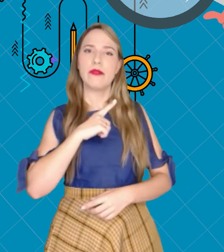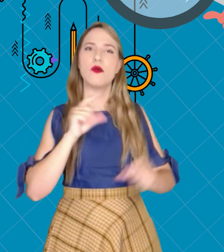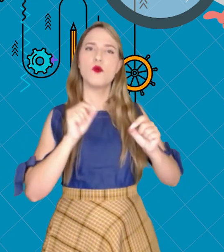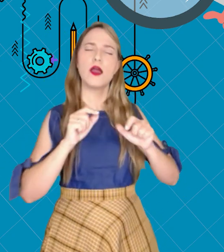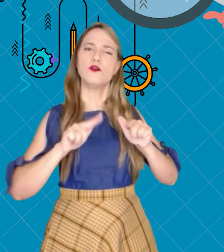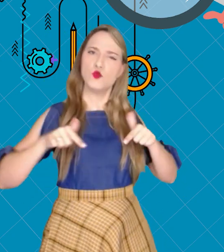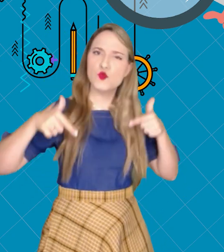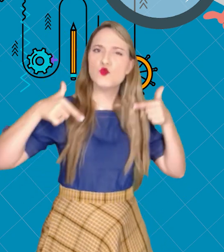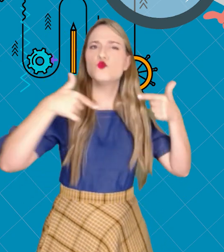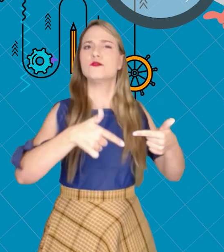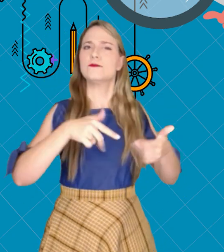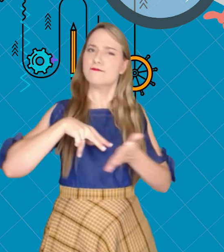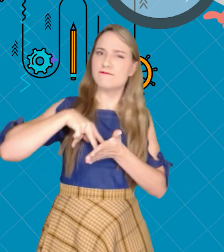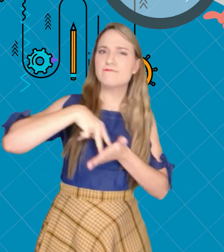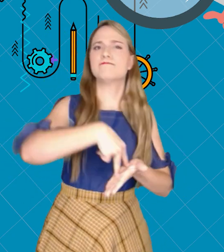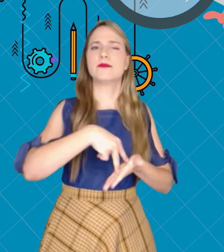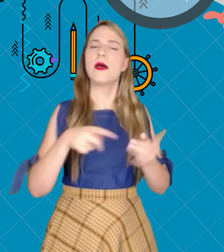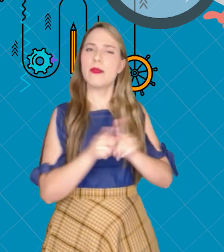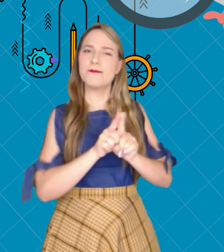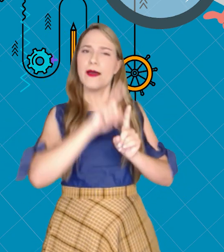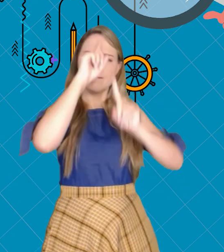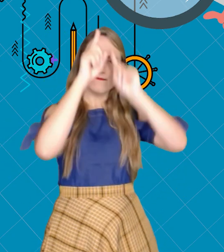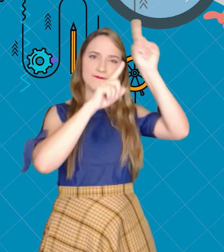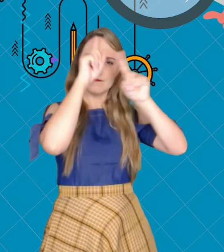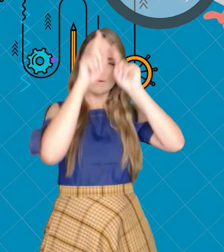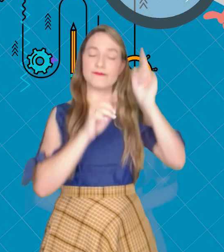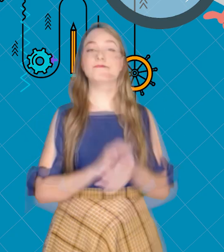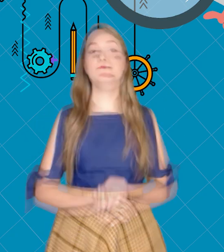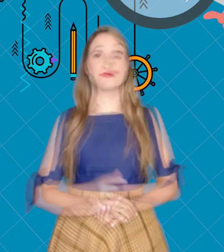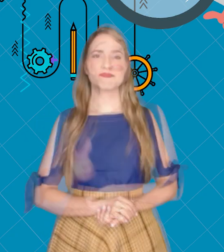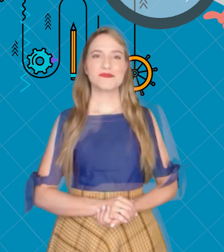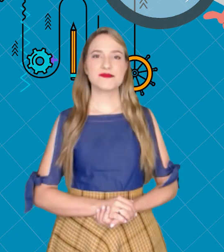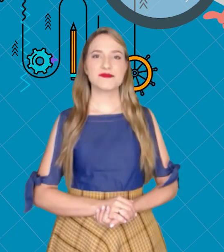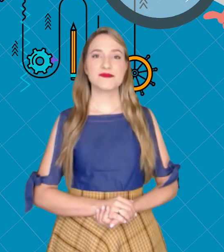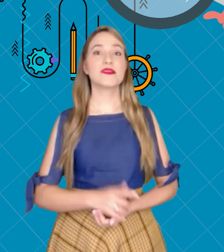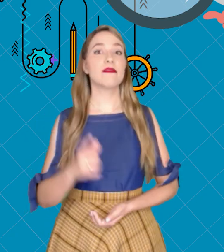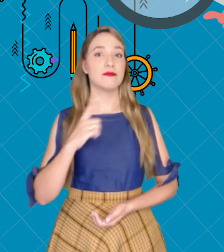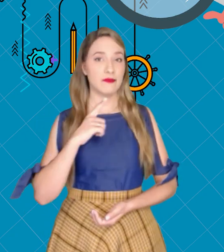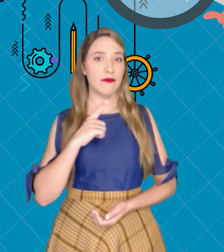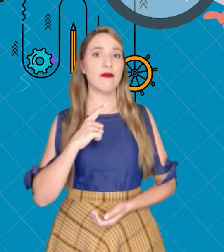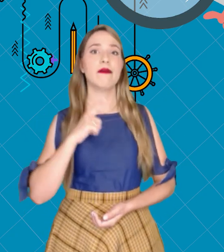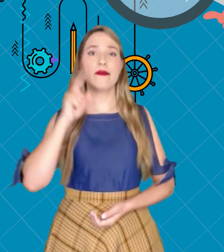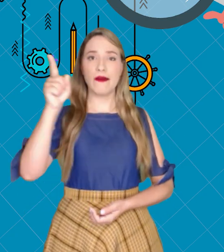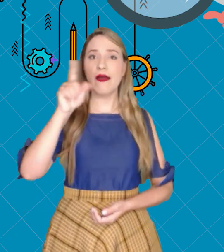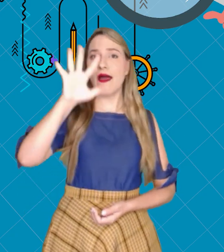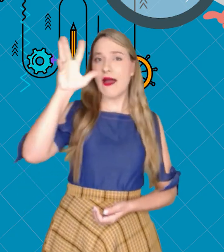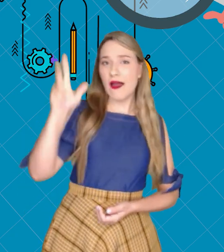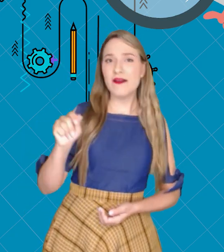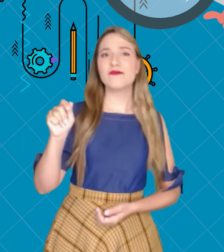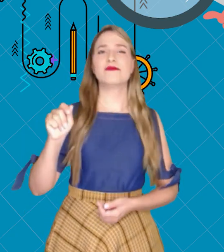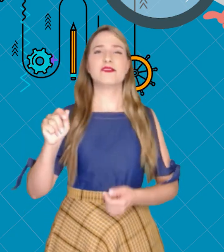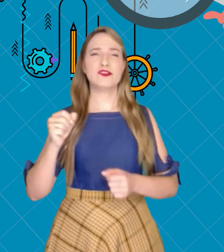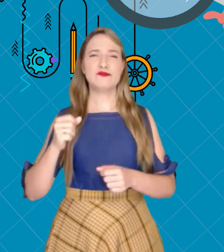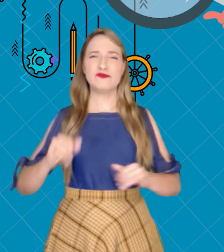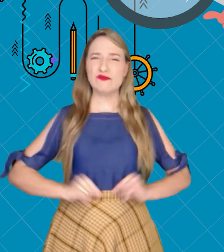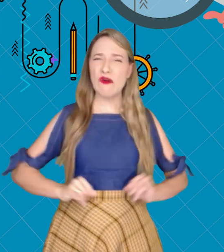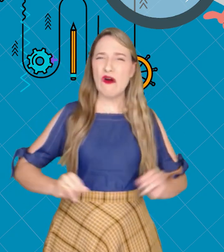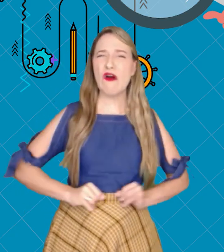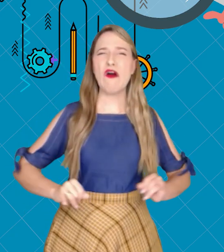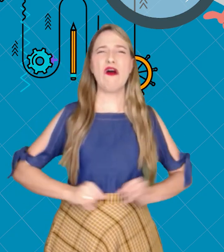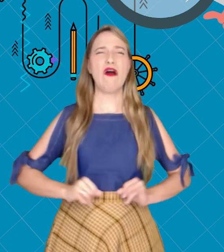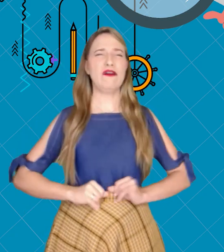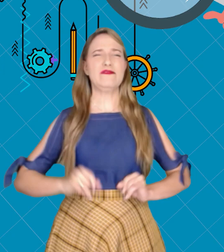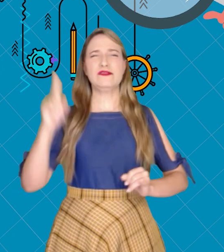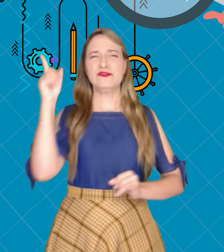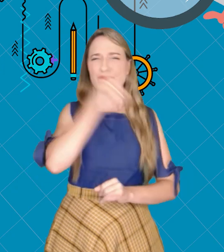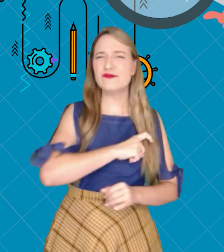uma história de resiliência, resistência e criatividade. E apesar das adversidades da escravidão